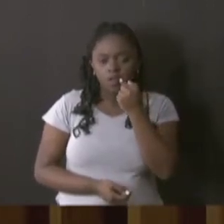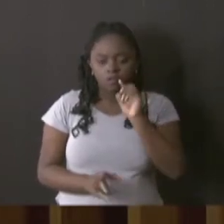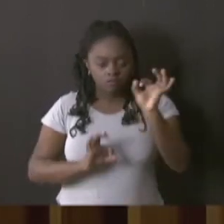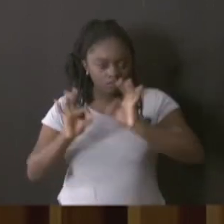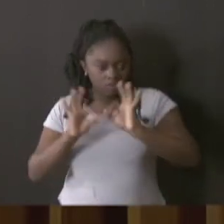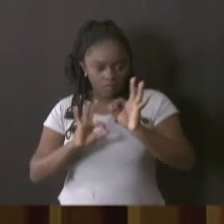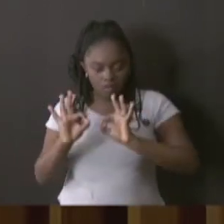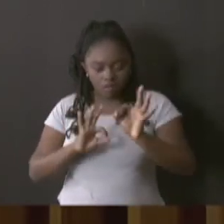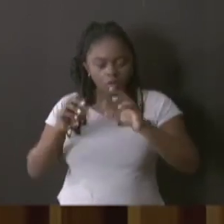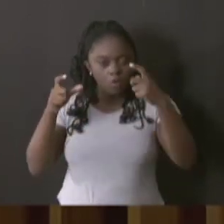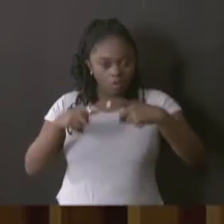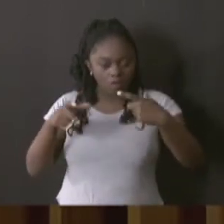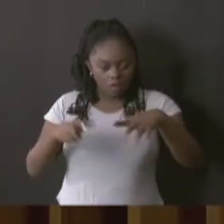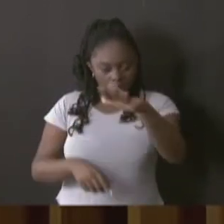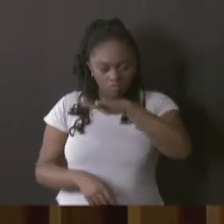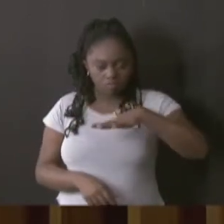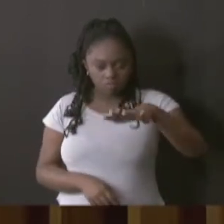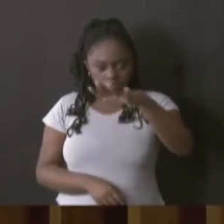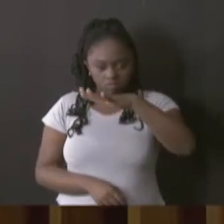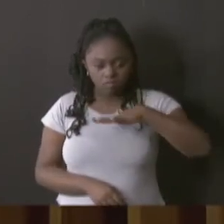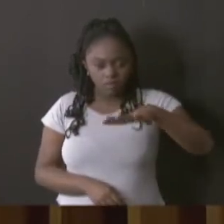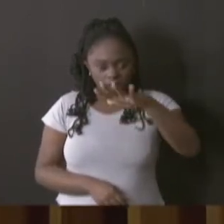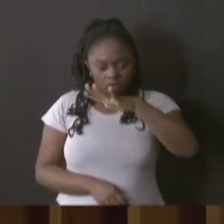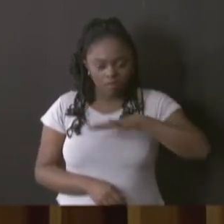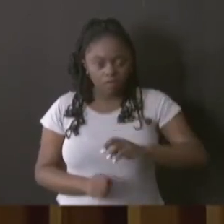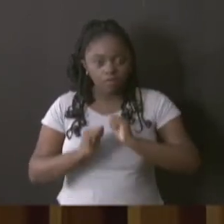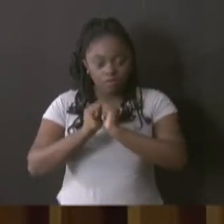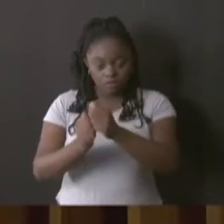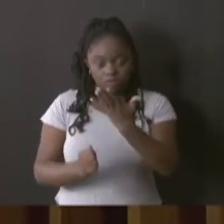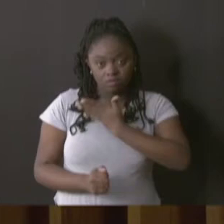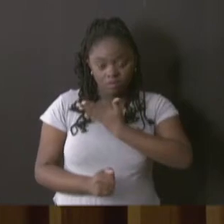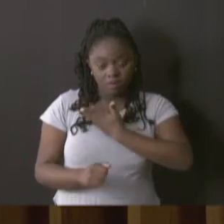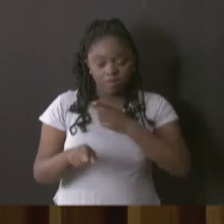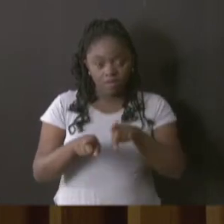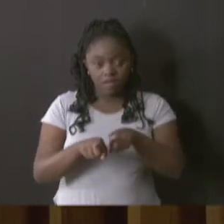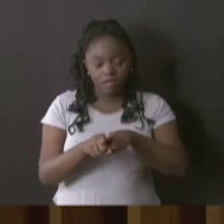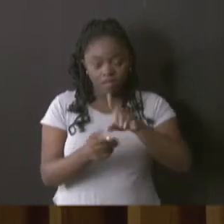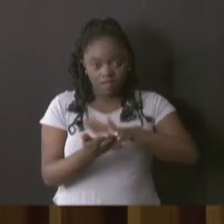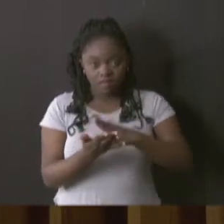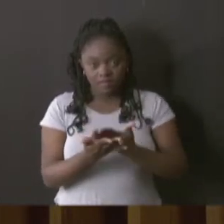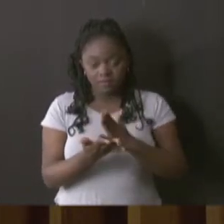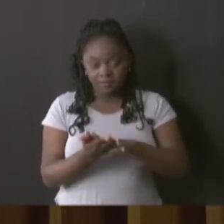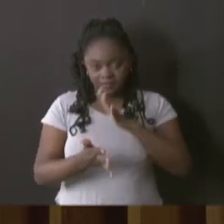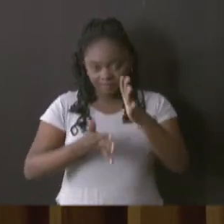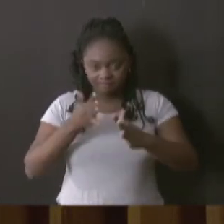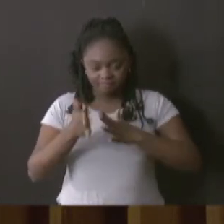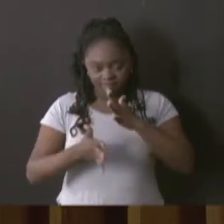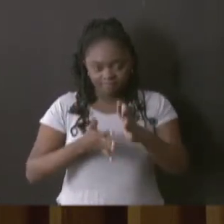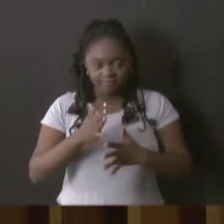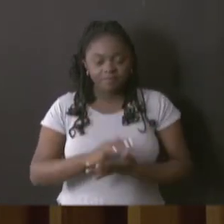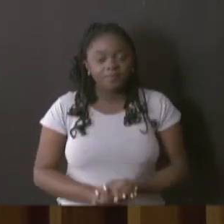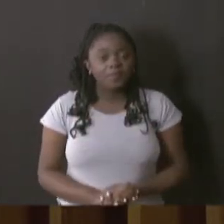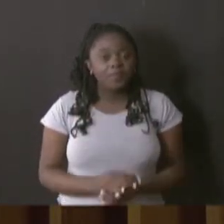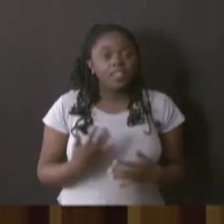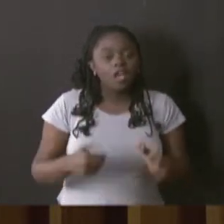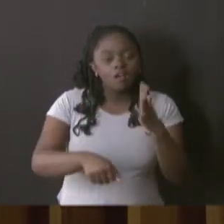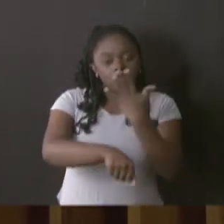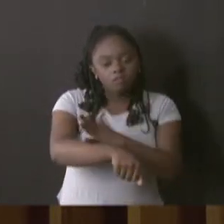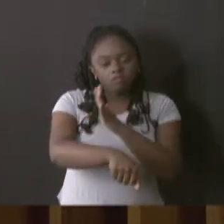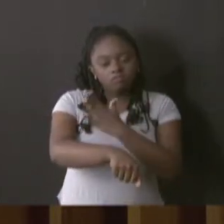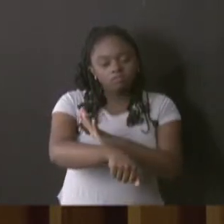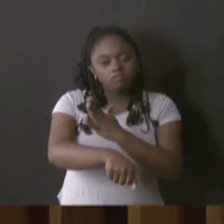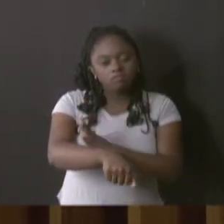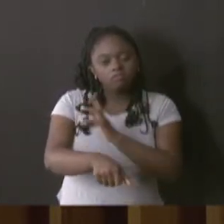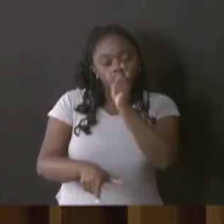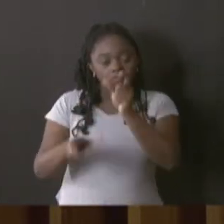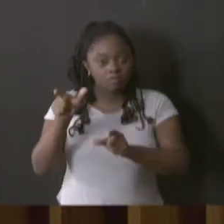prepararam um ambiente no bairro onde ele morava com uma amiga que era intérprete de sinais e treinaram as pessoas ali,